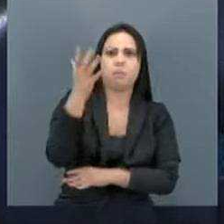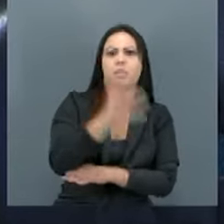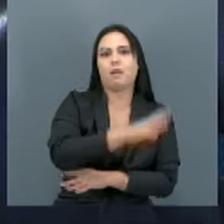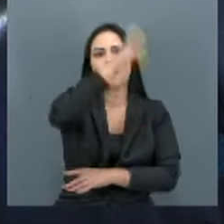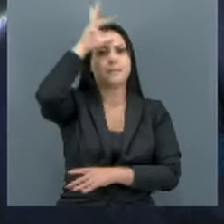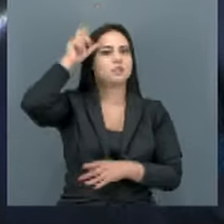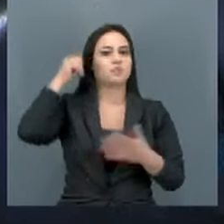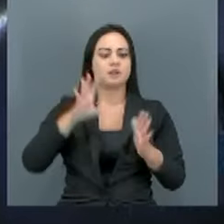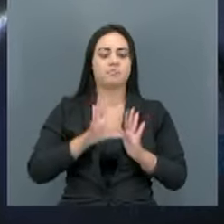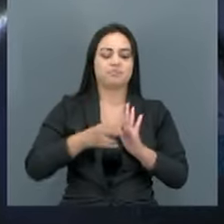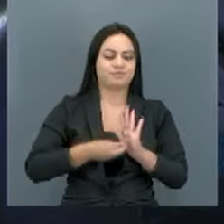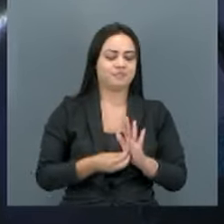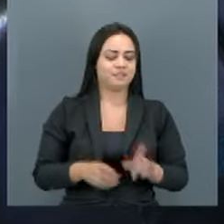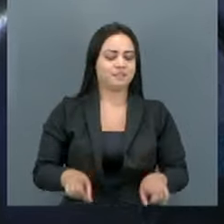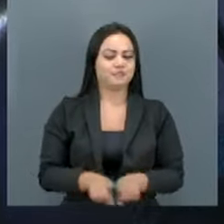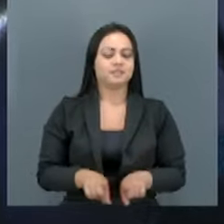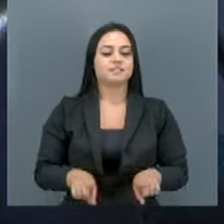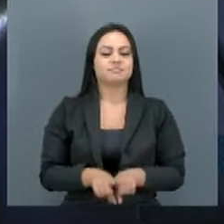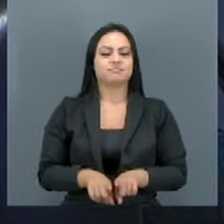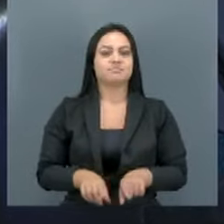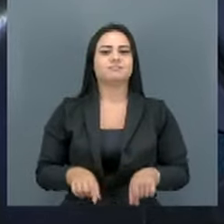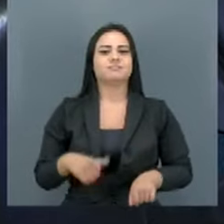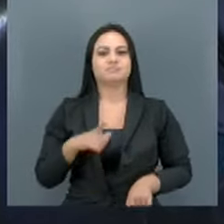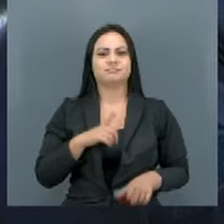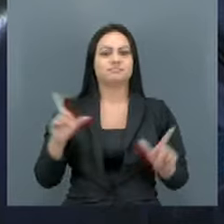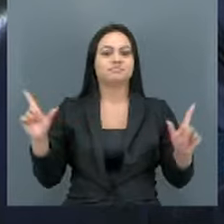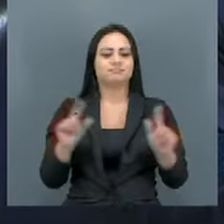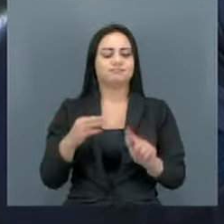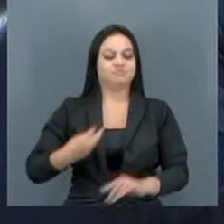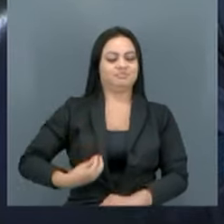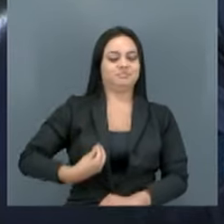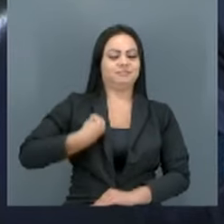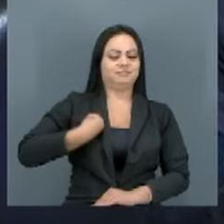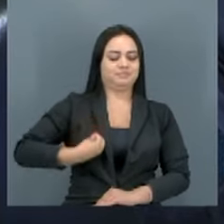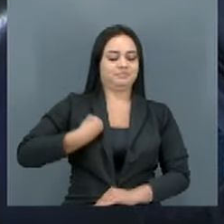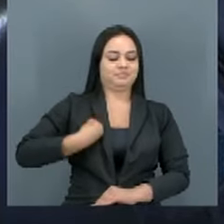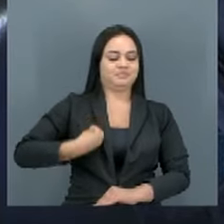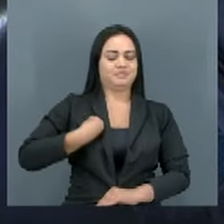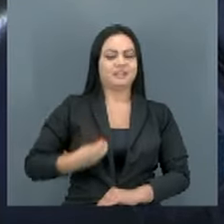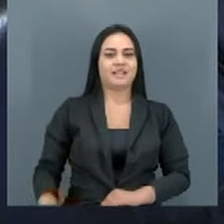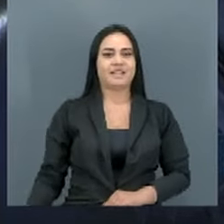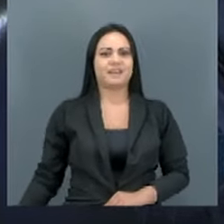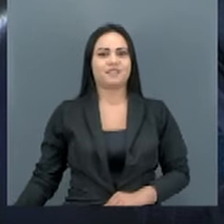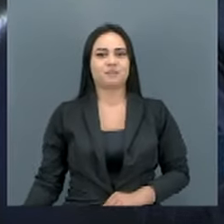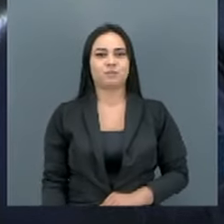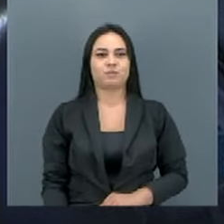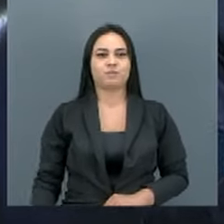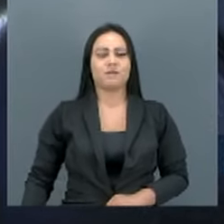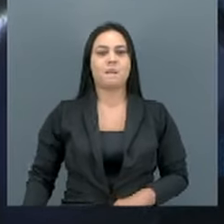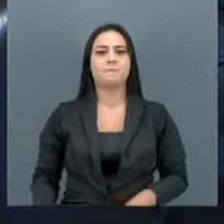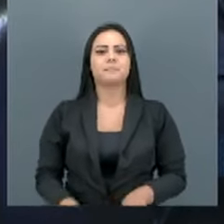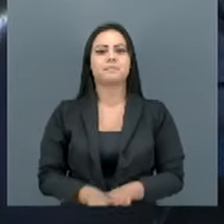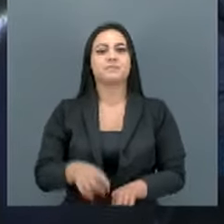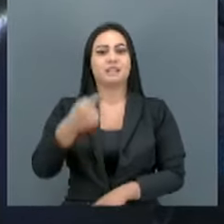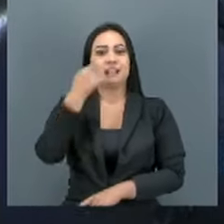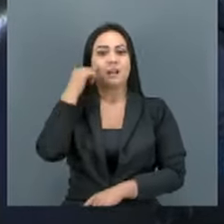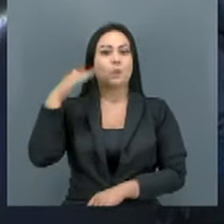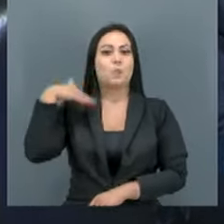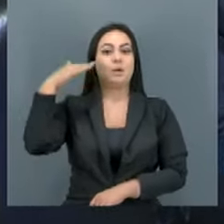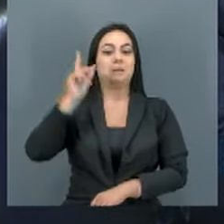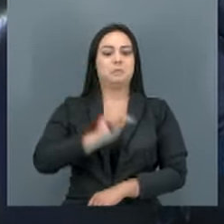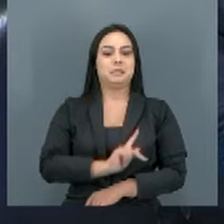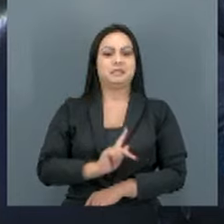curral, para fazer atividade pequena do cotidiano. Então, veja, quando,